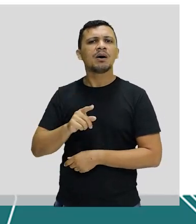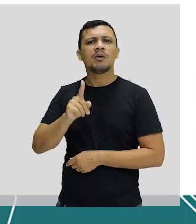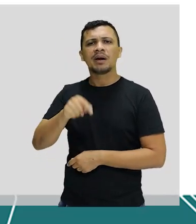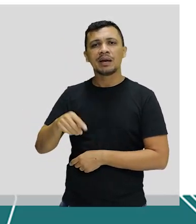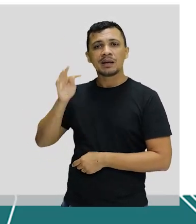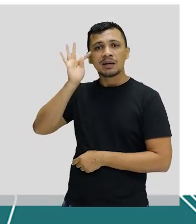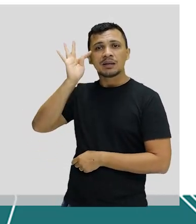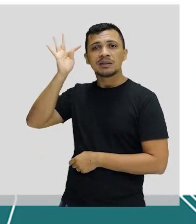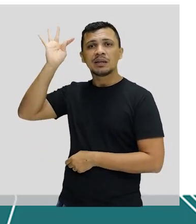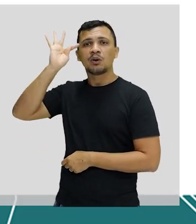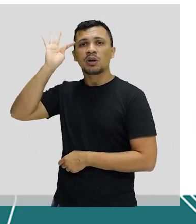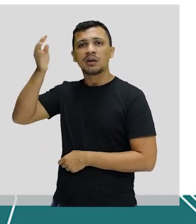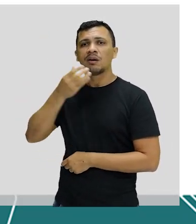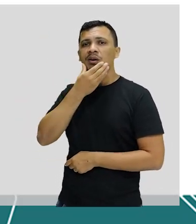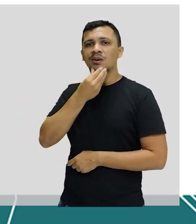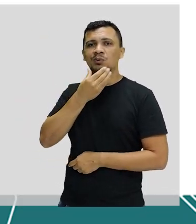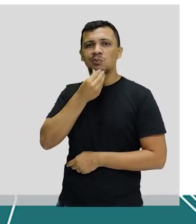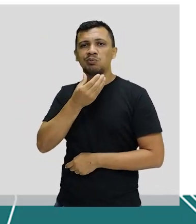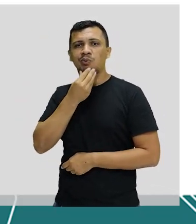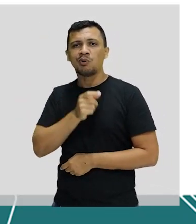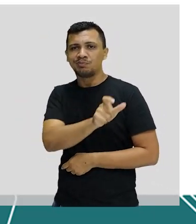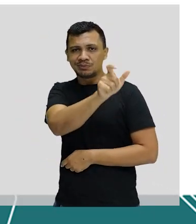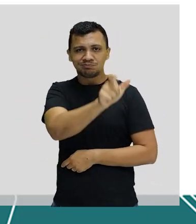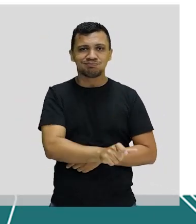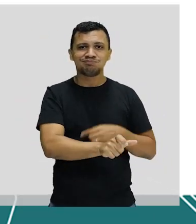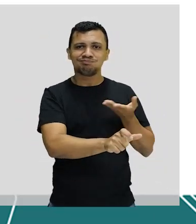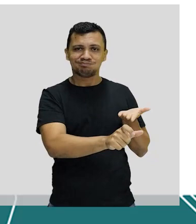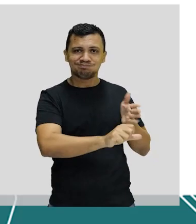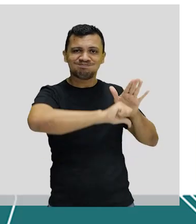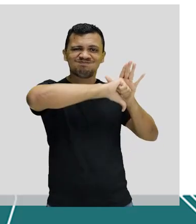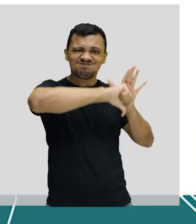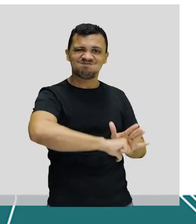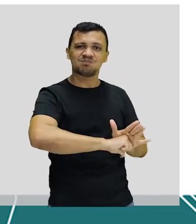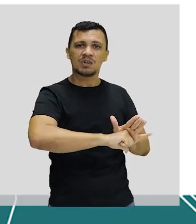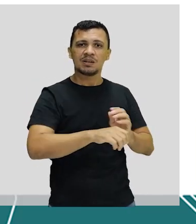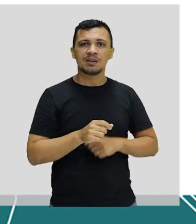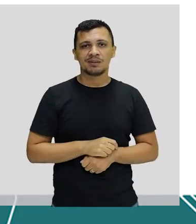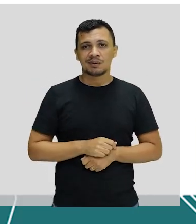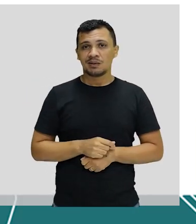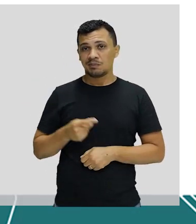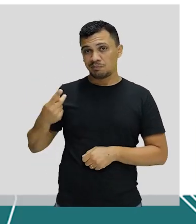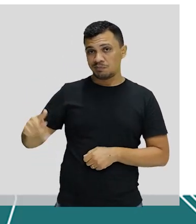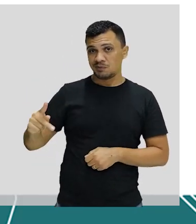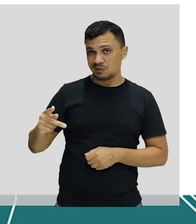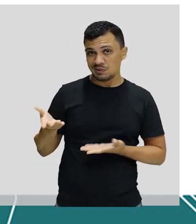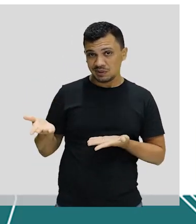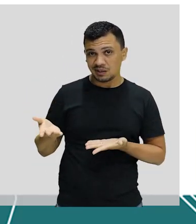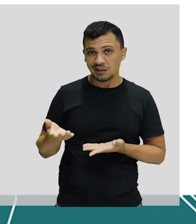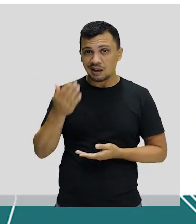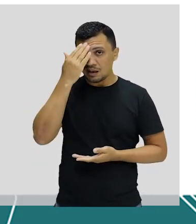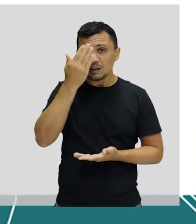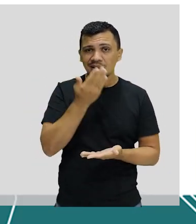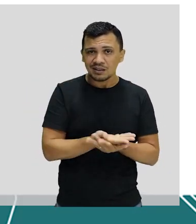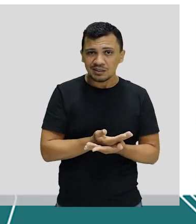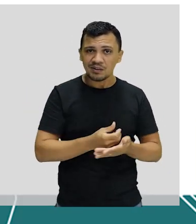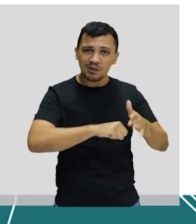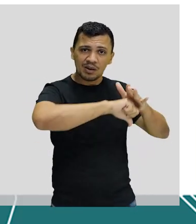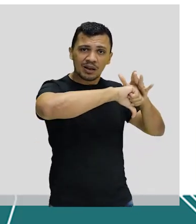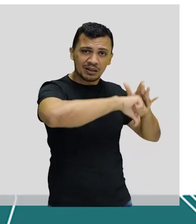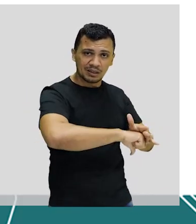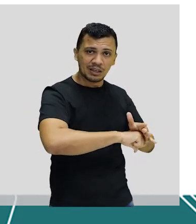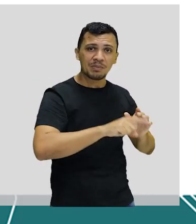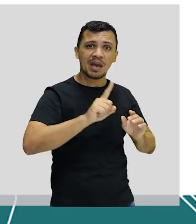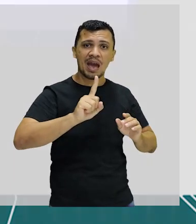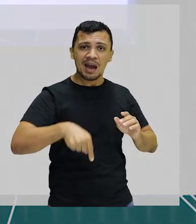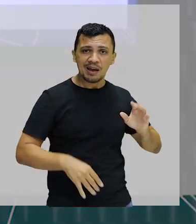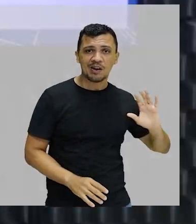homem delinquente, entre aspas, né? Para ele, o crime era um fenômeno biológico. Exatamente, ele está dizendo que existe